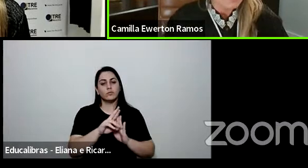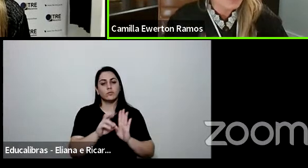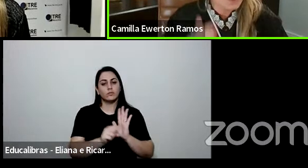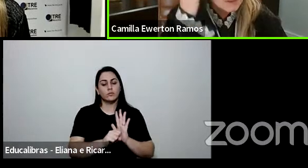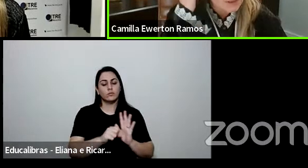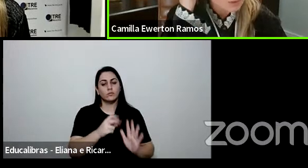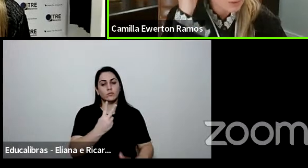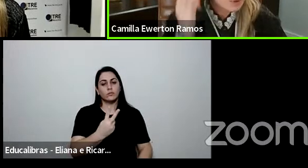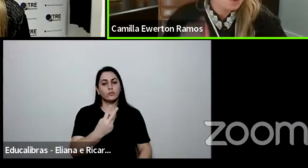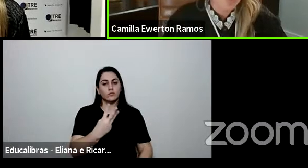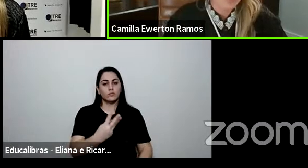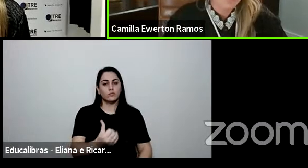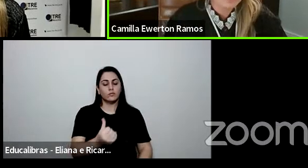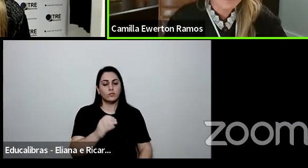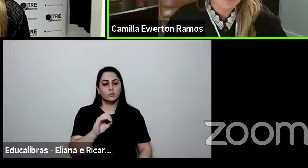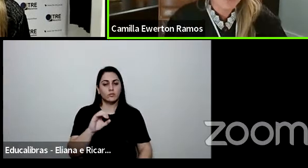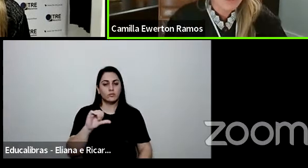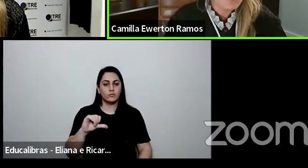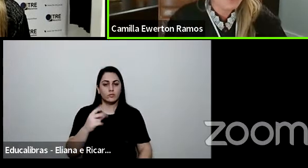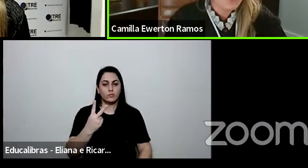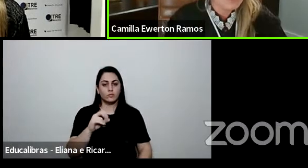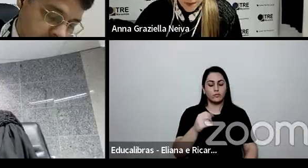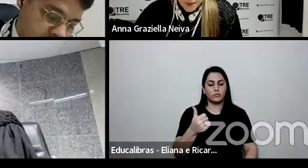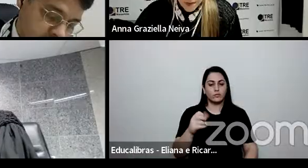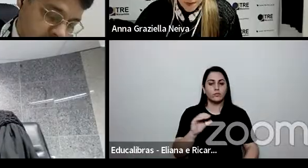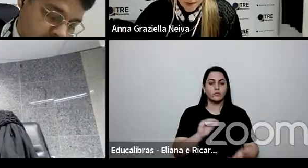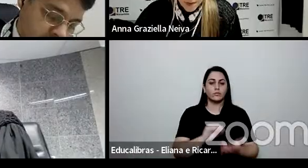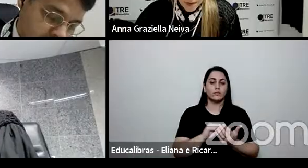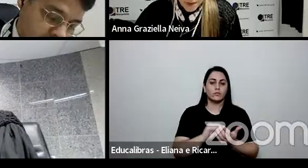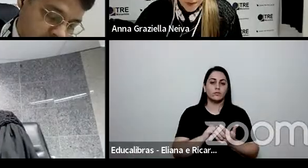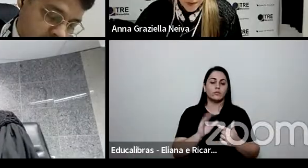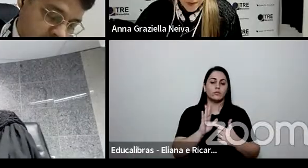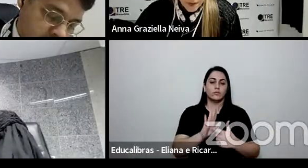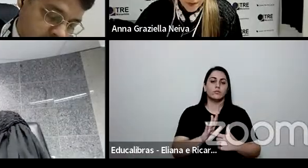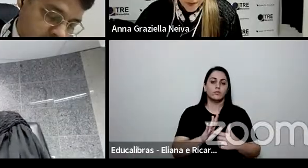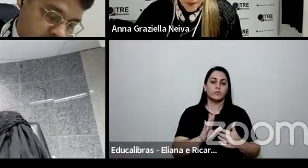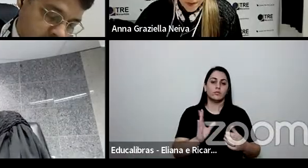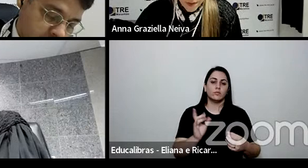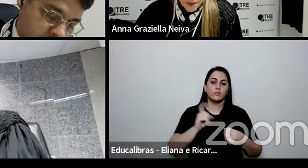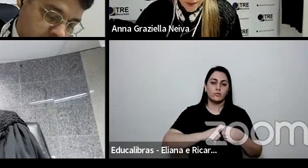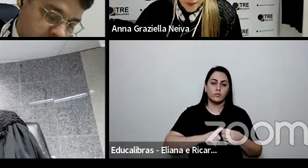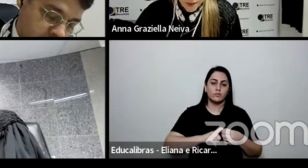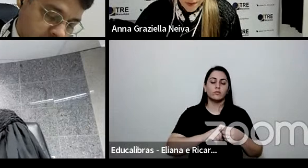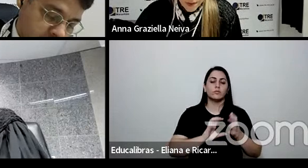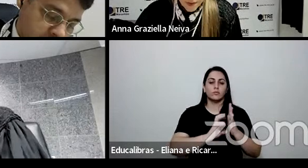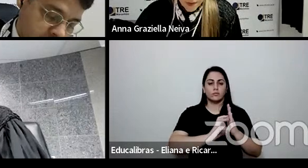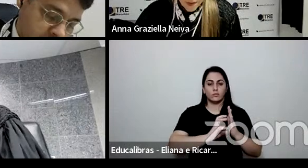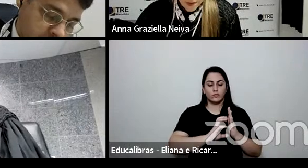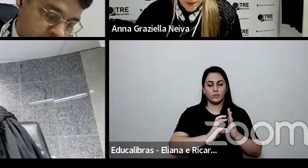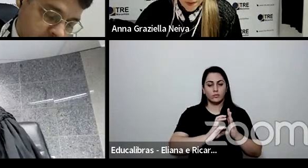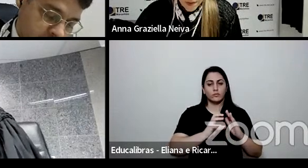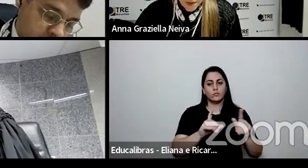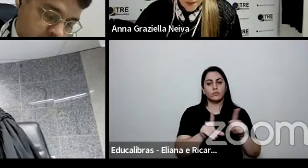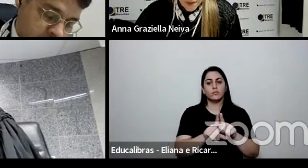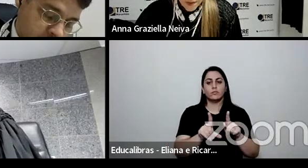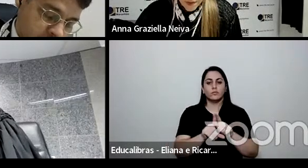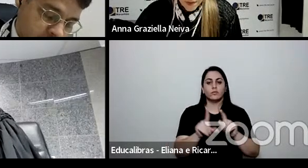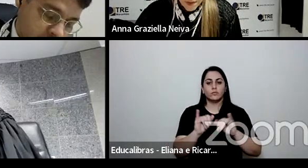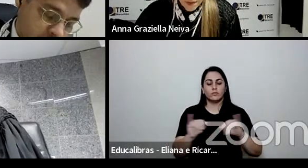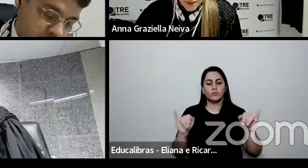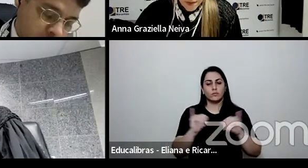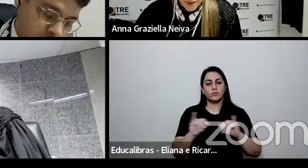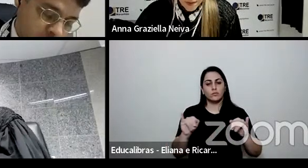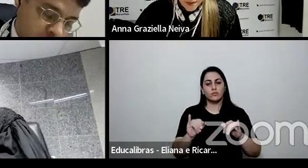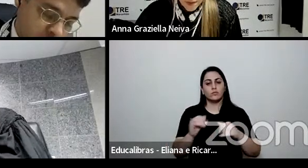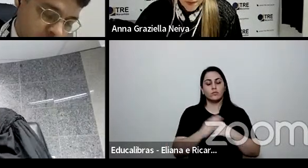2019 no entanto não restou comprovado que comigo filiação partidária do referente o aspecto de partido conforme noticiado